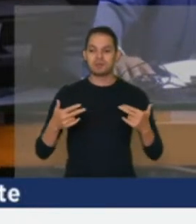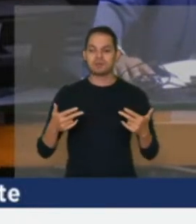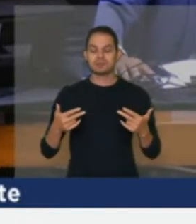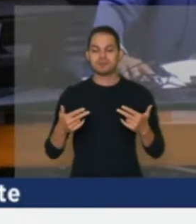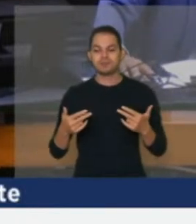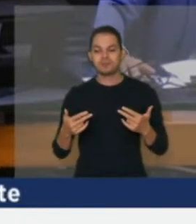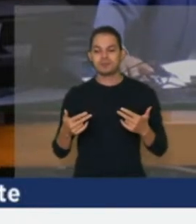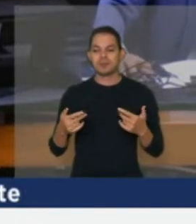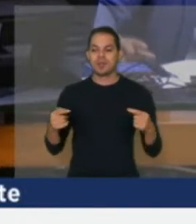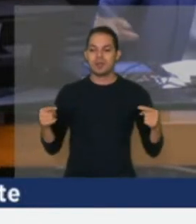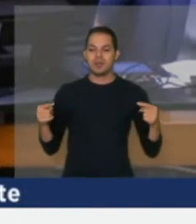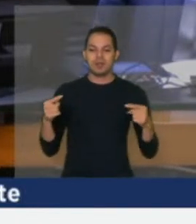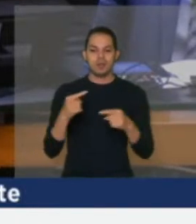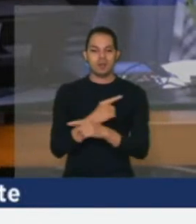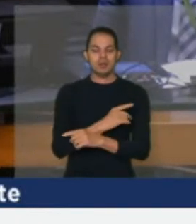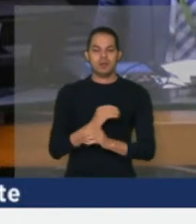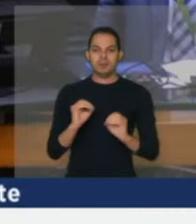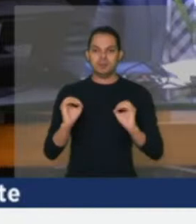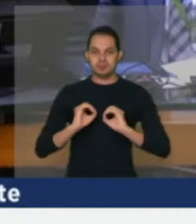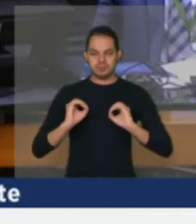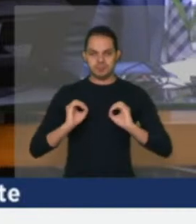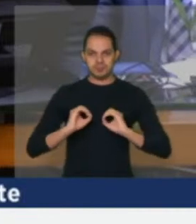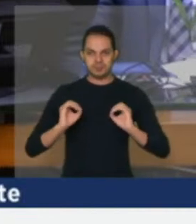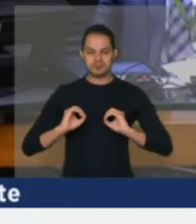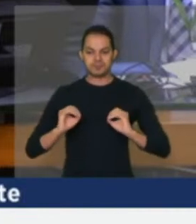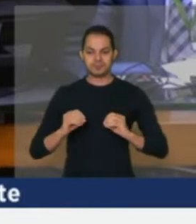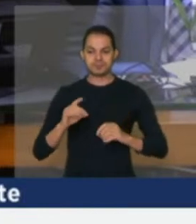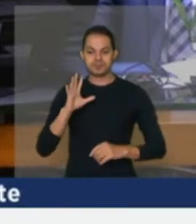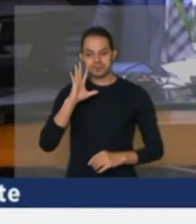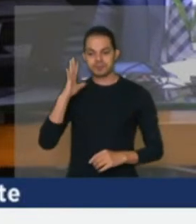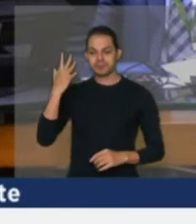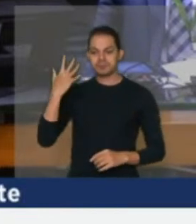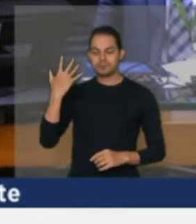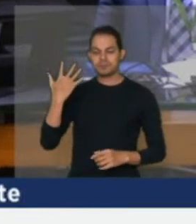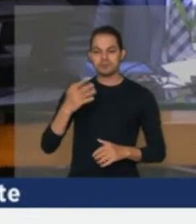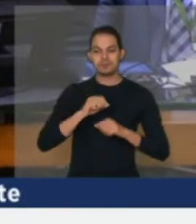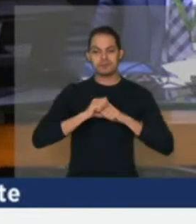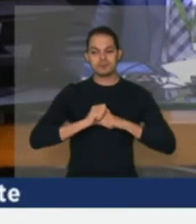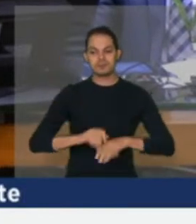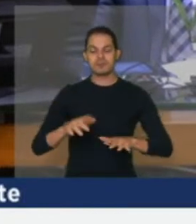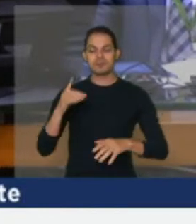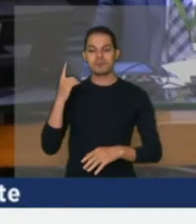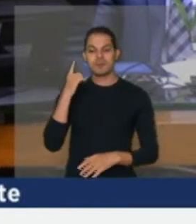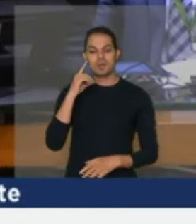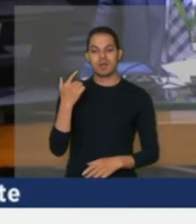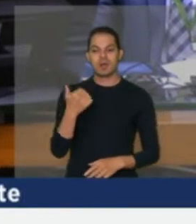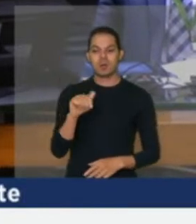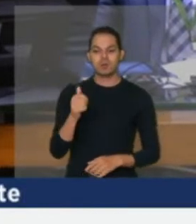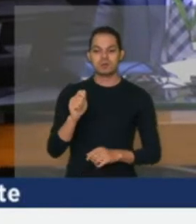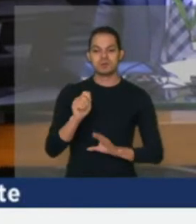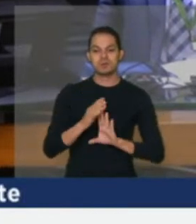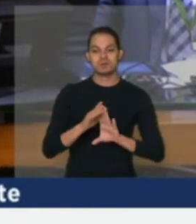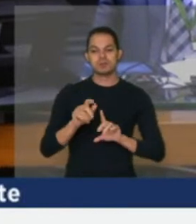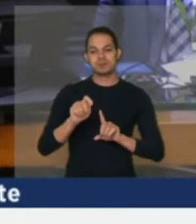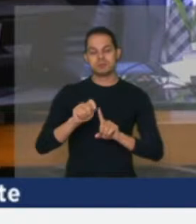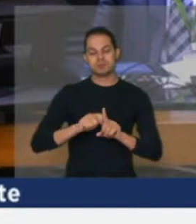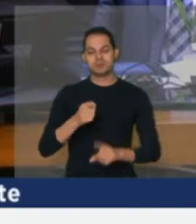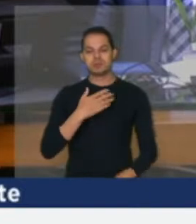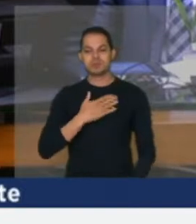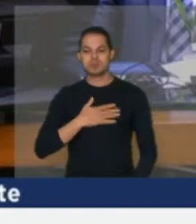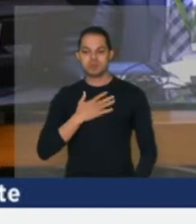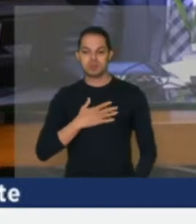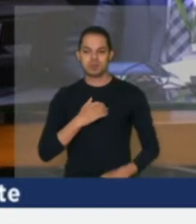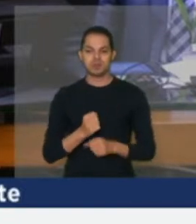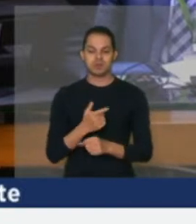naquilo que não colidirem com o estabelecido nesta decisão. Publique-se, 11/8/2021, Arthur Lira, presidente da Câmara